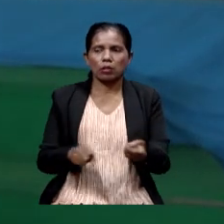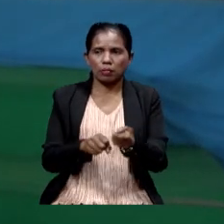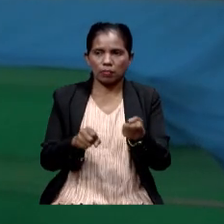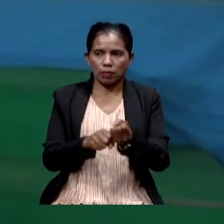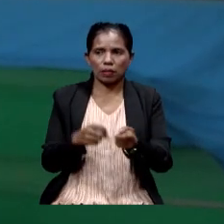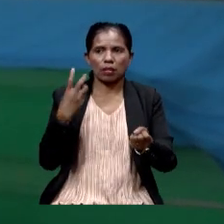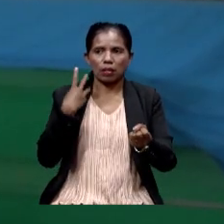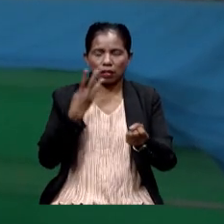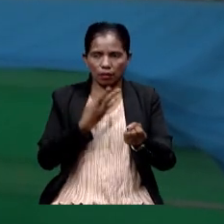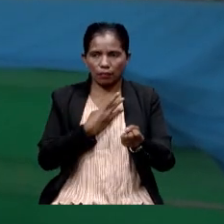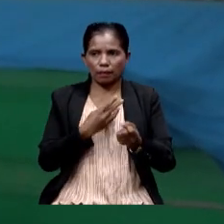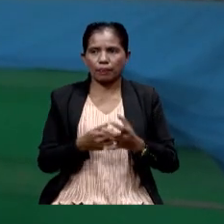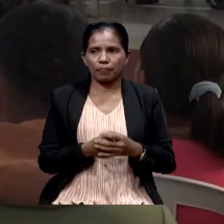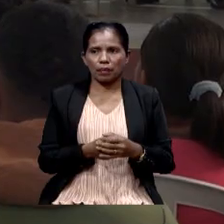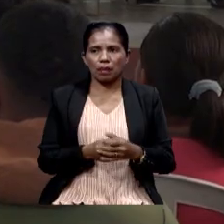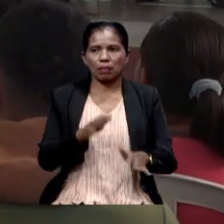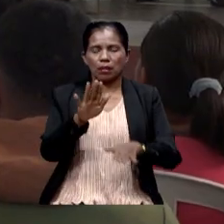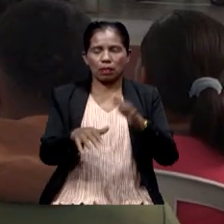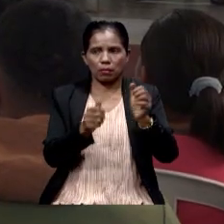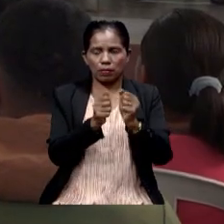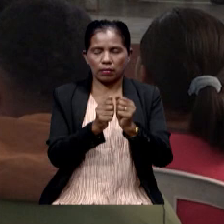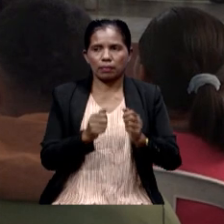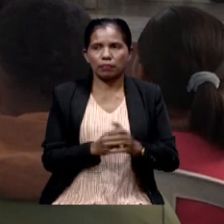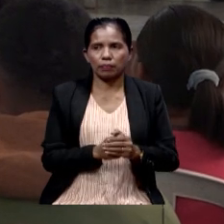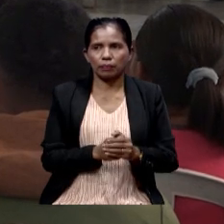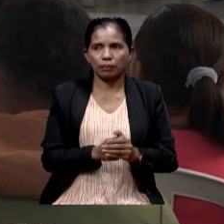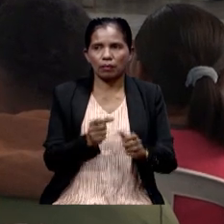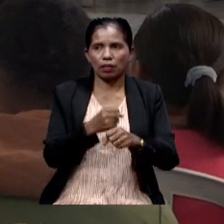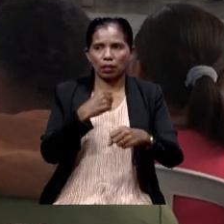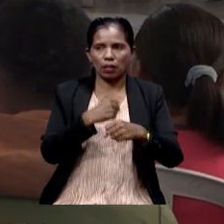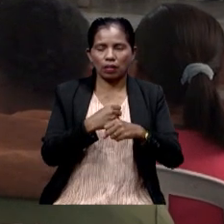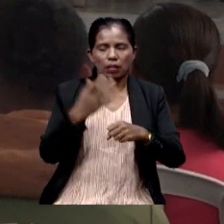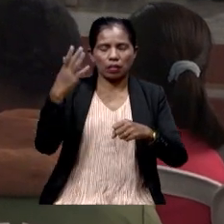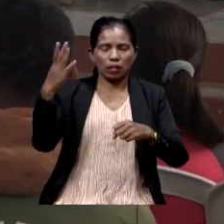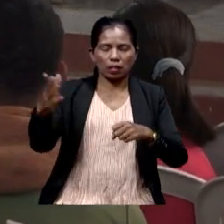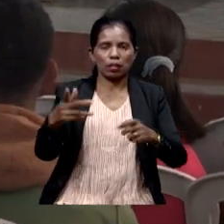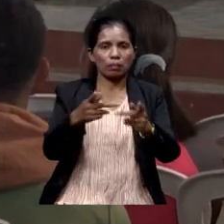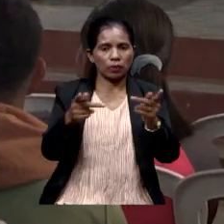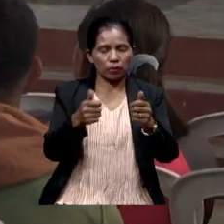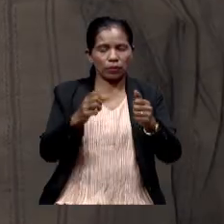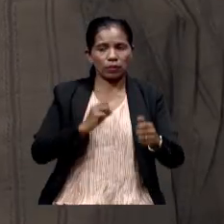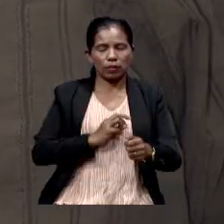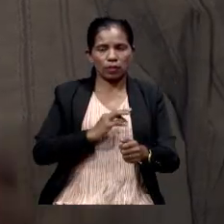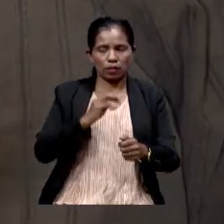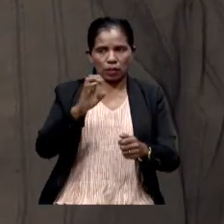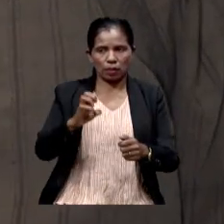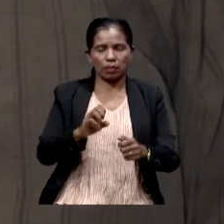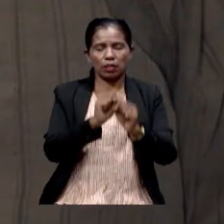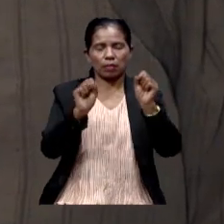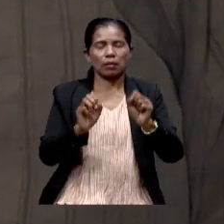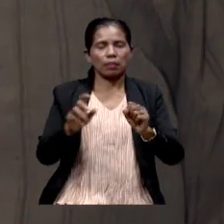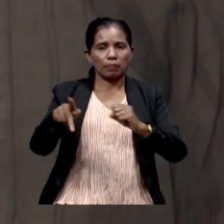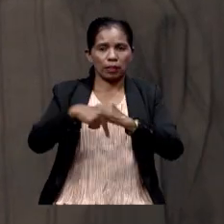gami lá homo molok hal consolidação e posto Same Vila sábado semana liuba partido CNRT